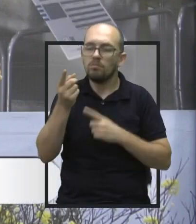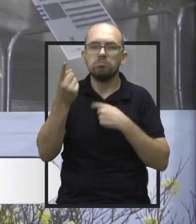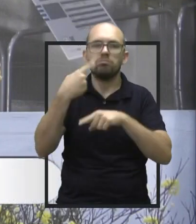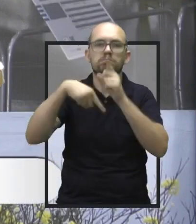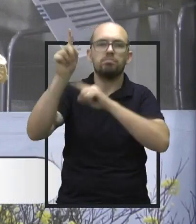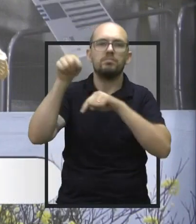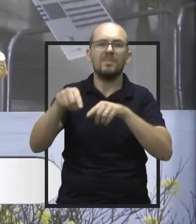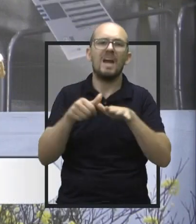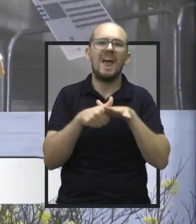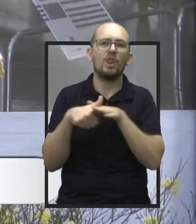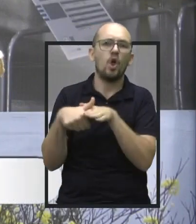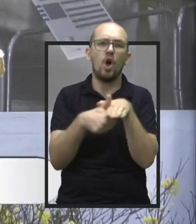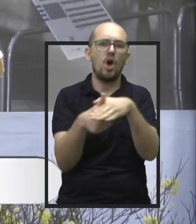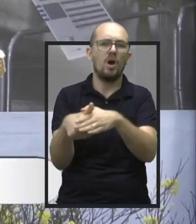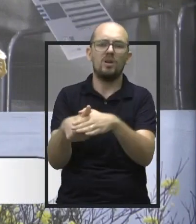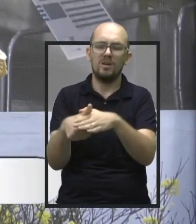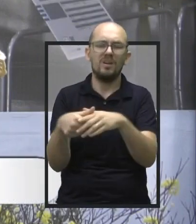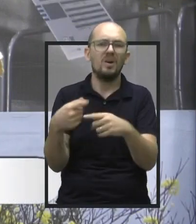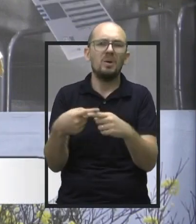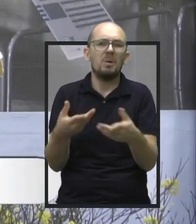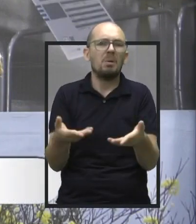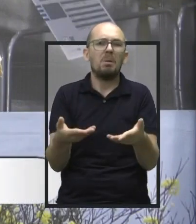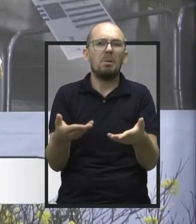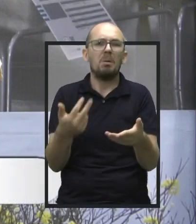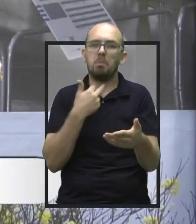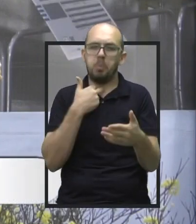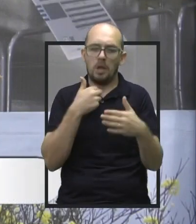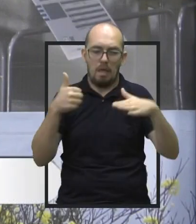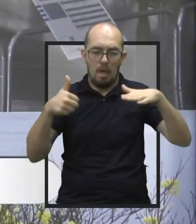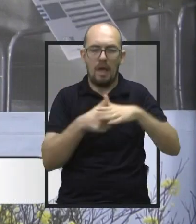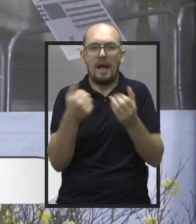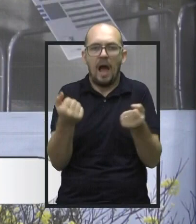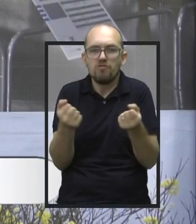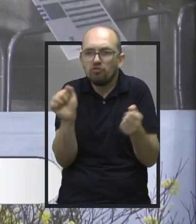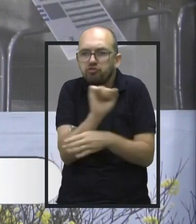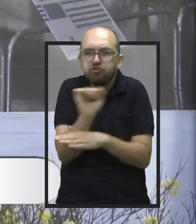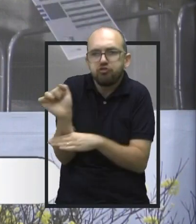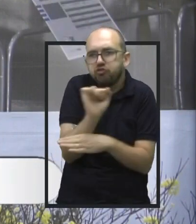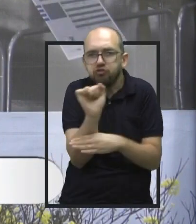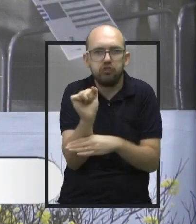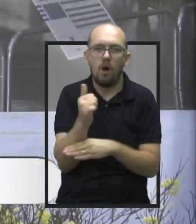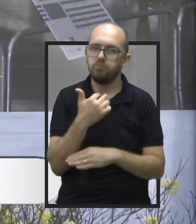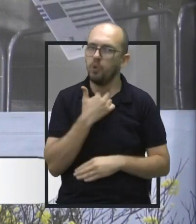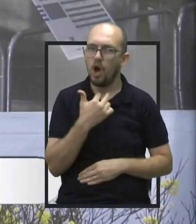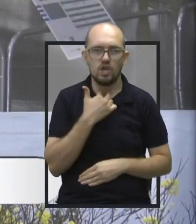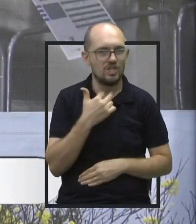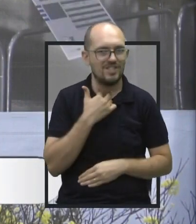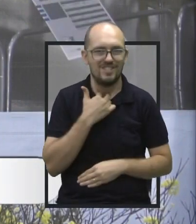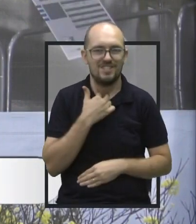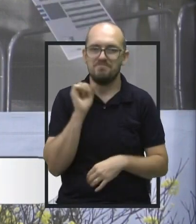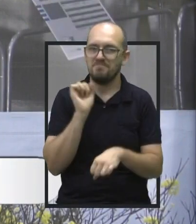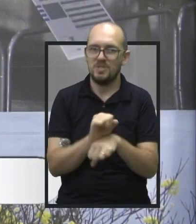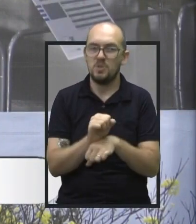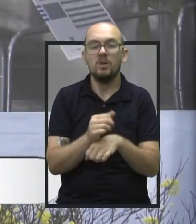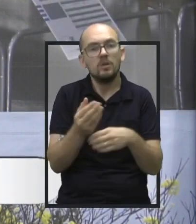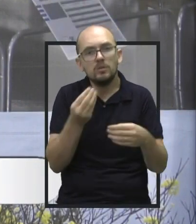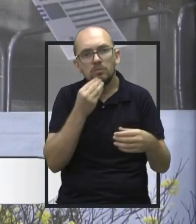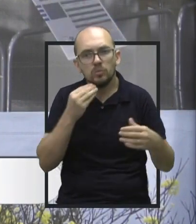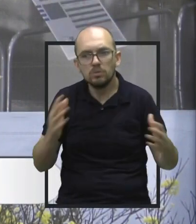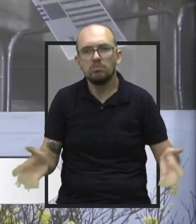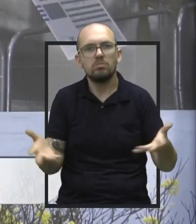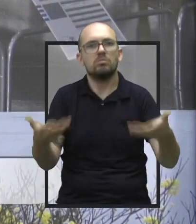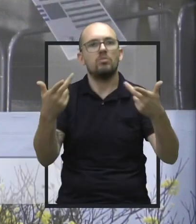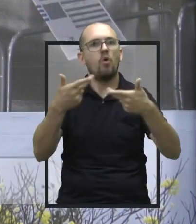ali do cartódromo, porque o cartódromo não pode mais mesmo as corridas, né? Sim. Então, transformar ali no complexo esportivo para os